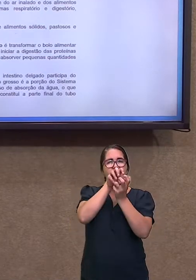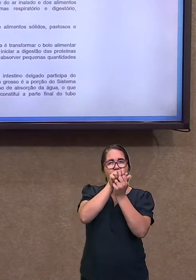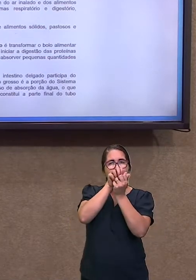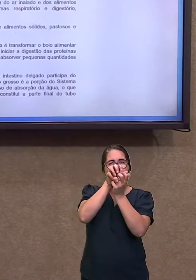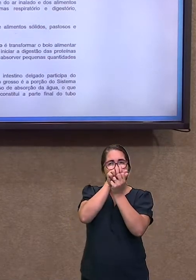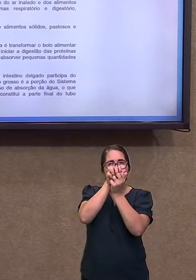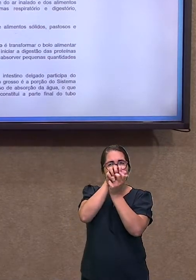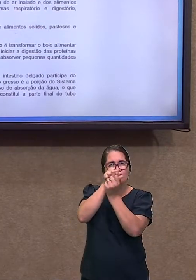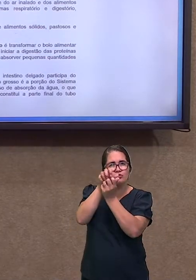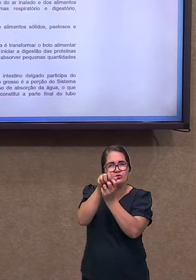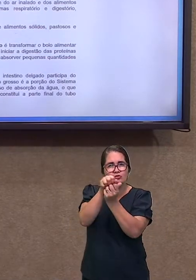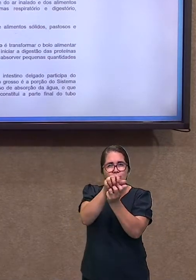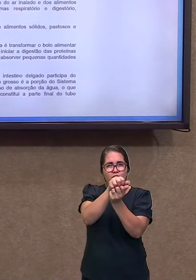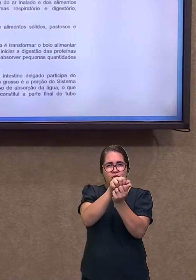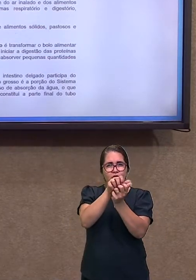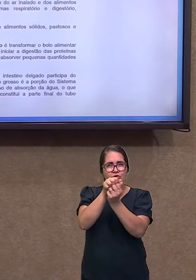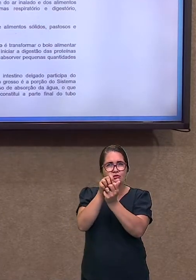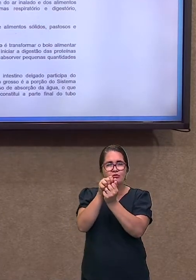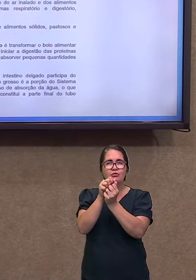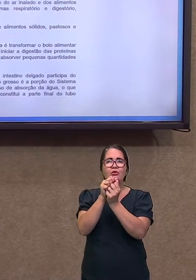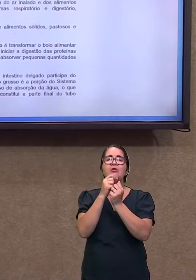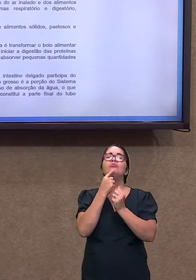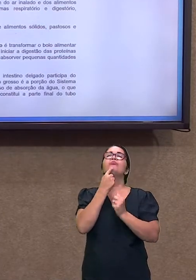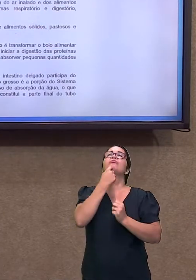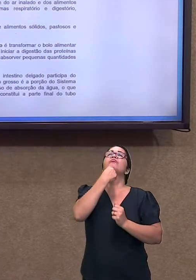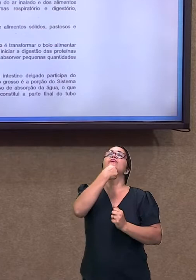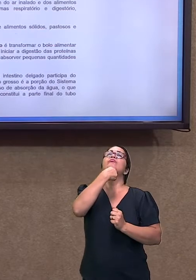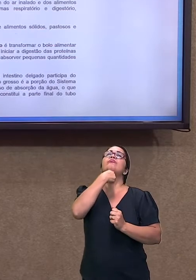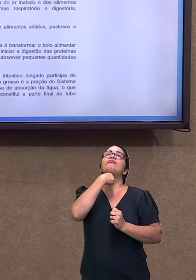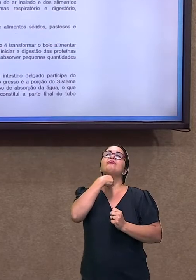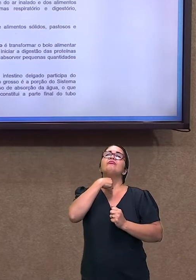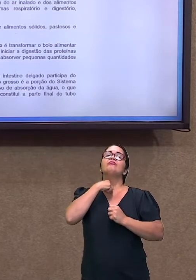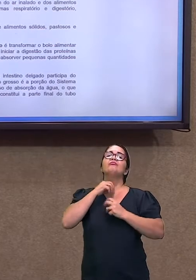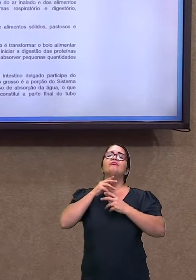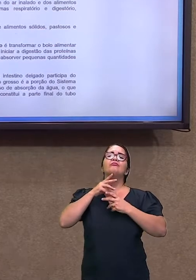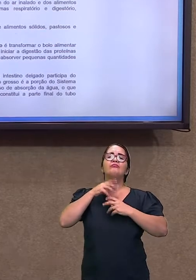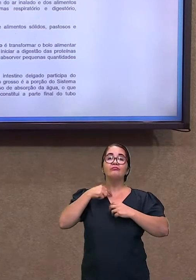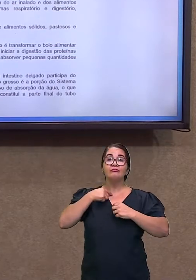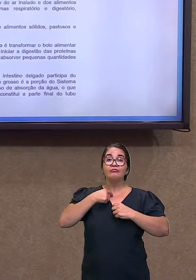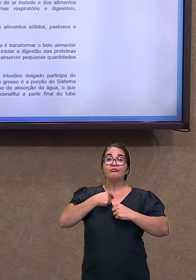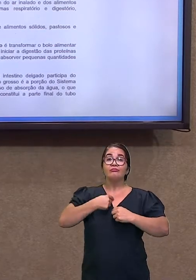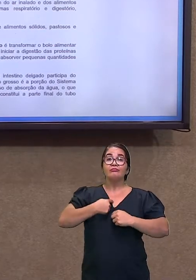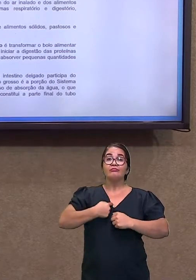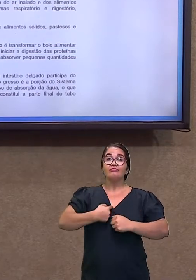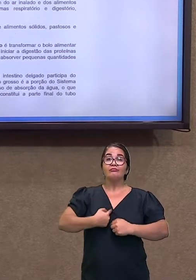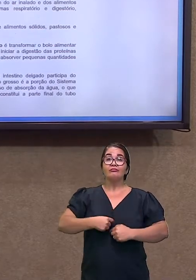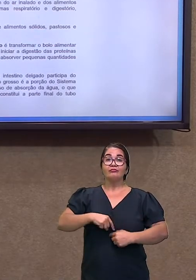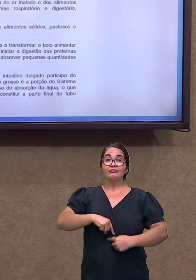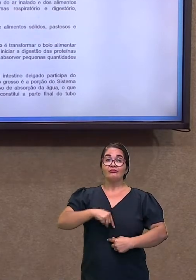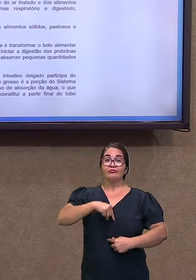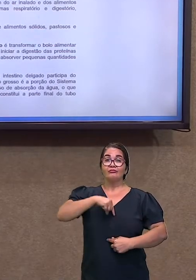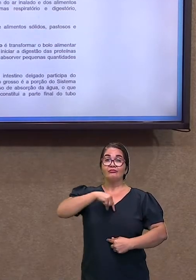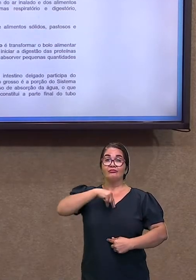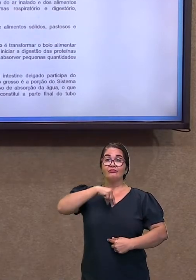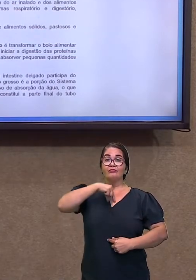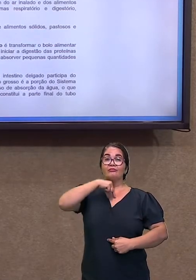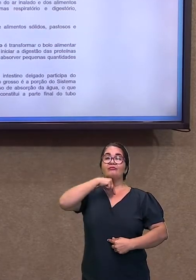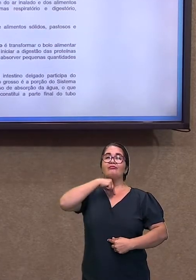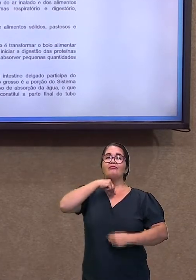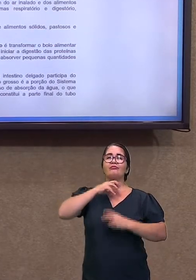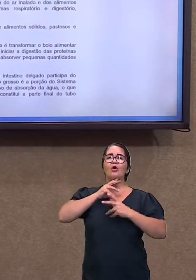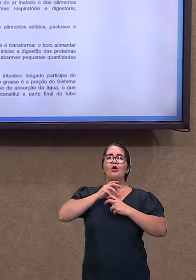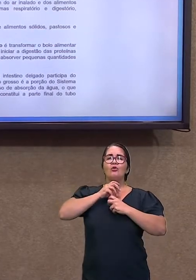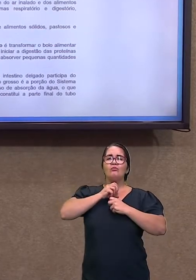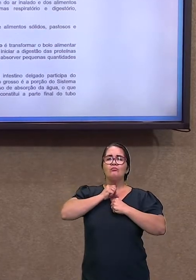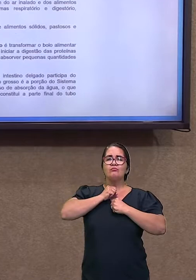o trabalho da musculatura desse órgão, empurrando, né, este alimento até que